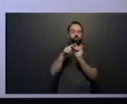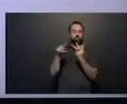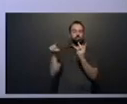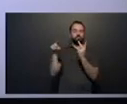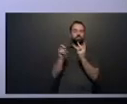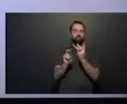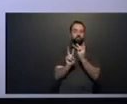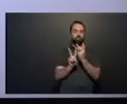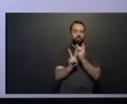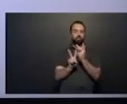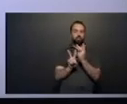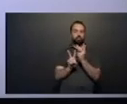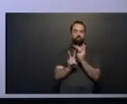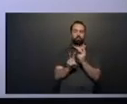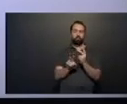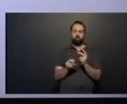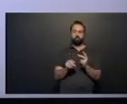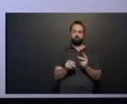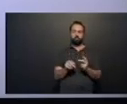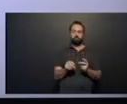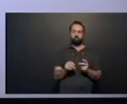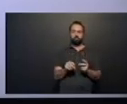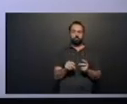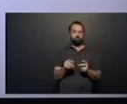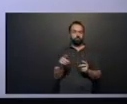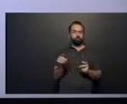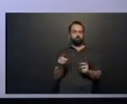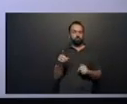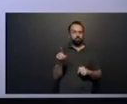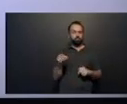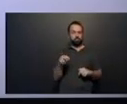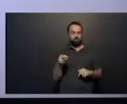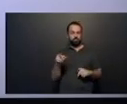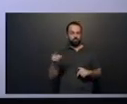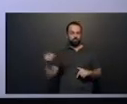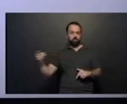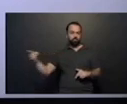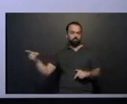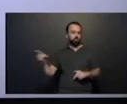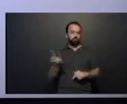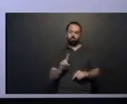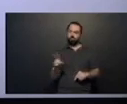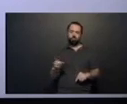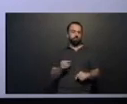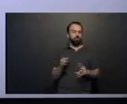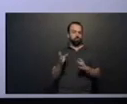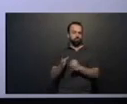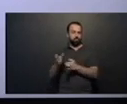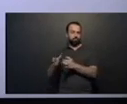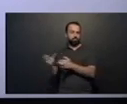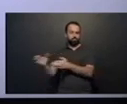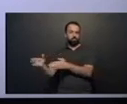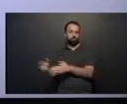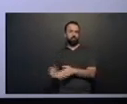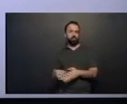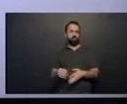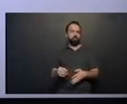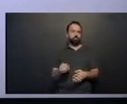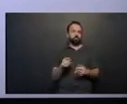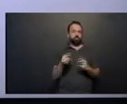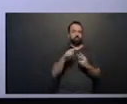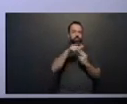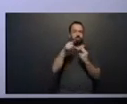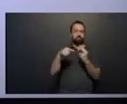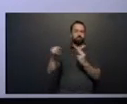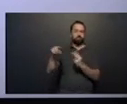2. A parte decimal dela não é periódica. Tanto π,